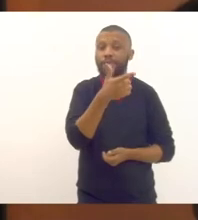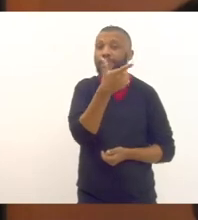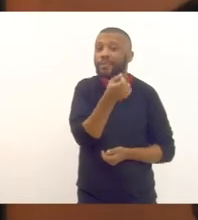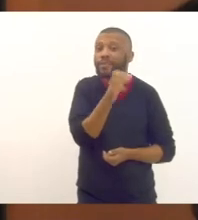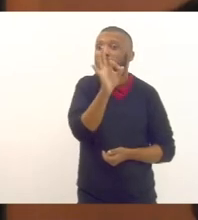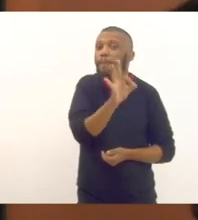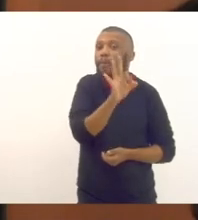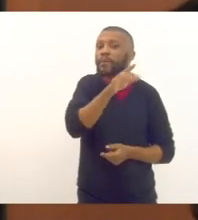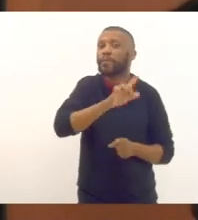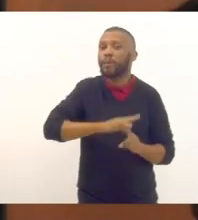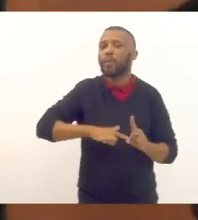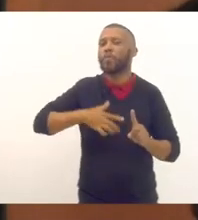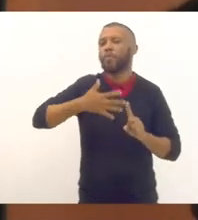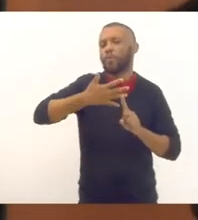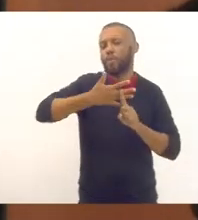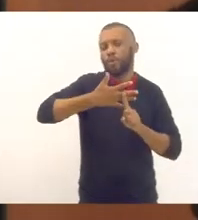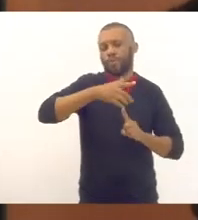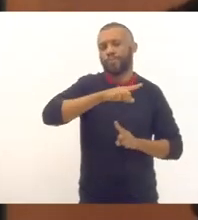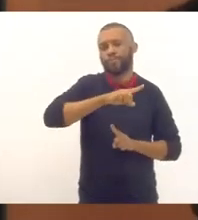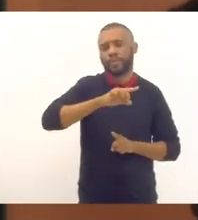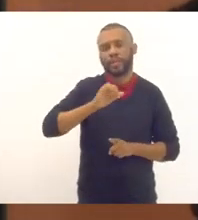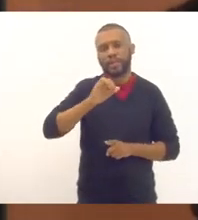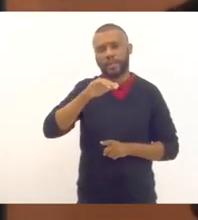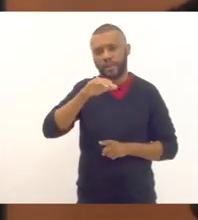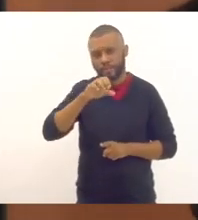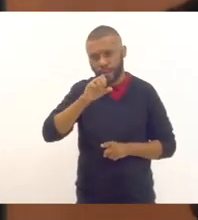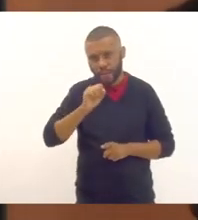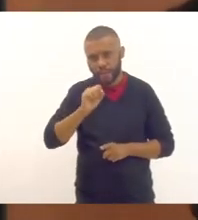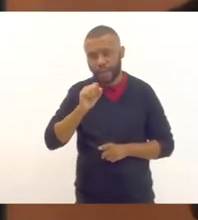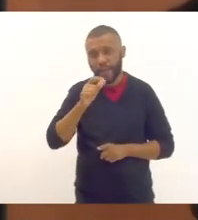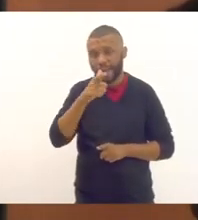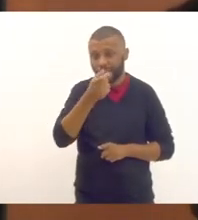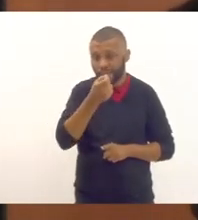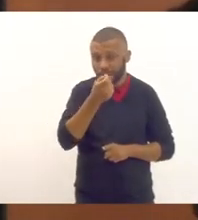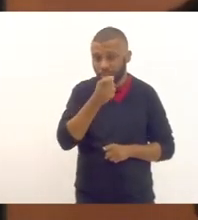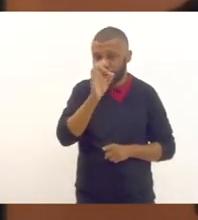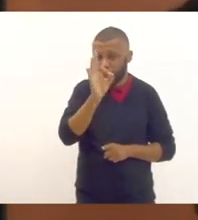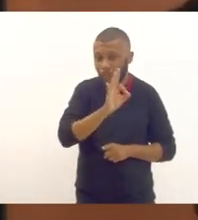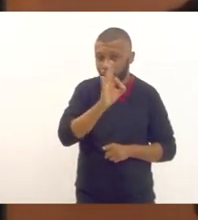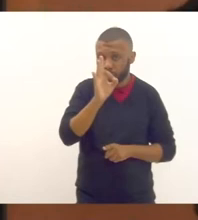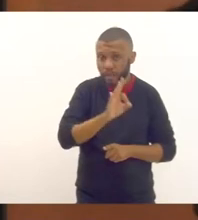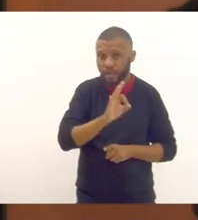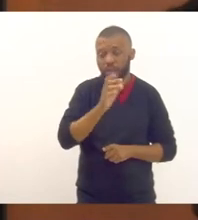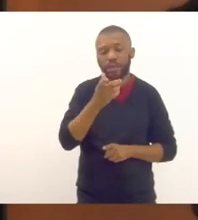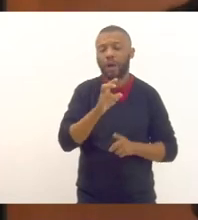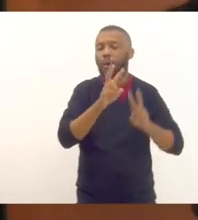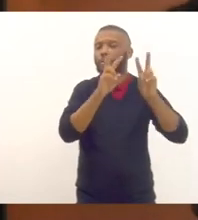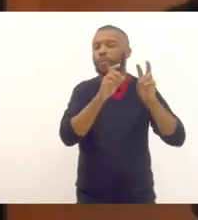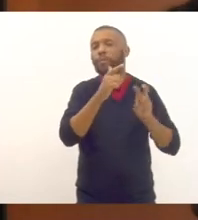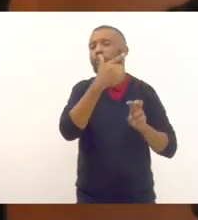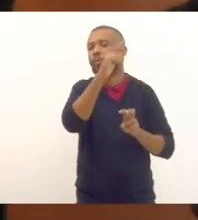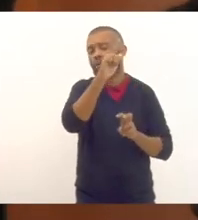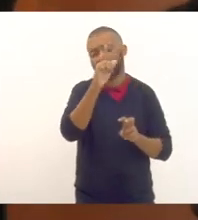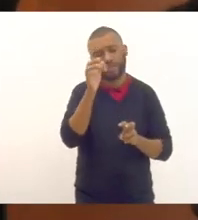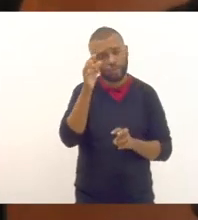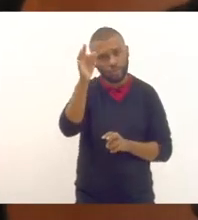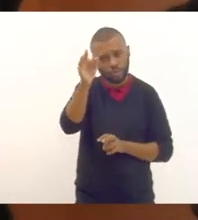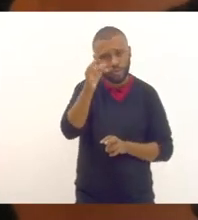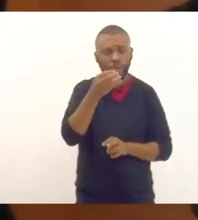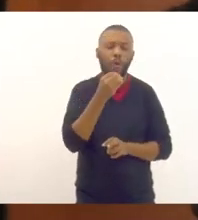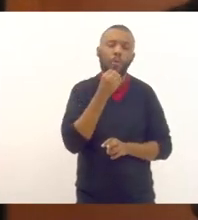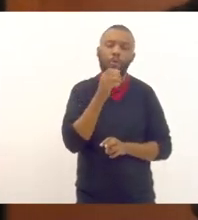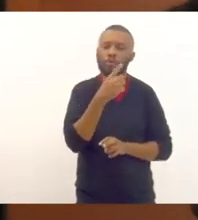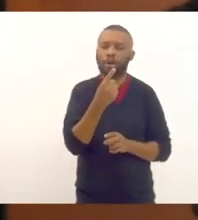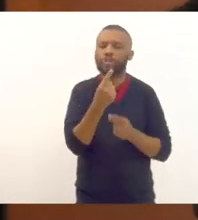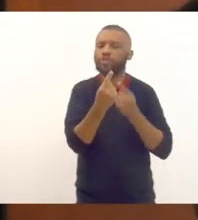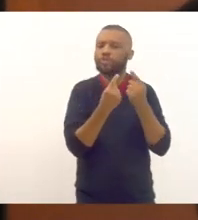20%? Semi-reboque, o ICMS do semi-reboque é 20% aqui no Estado. Mas isso é um outro tema que depois, numa próxima oportunidade, a gente trata com a casa,